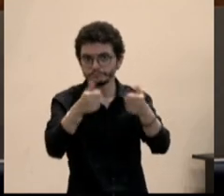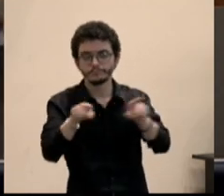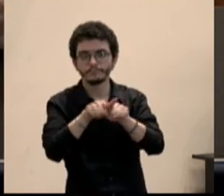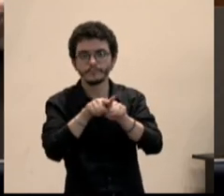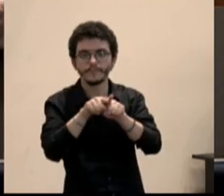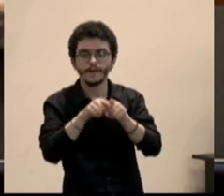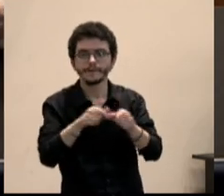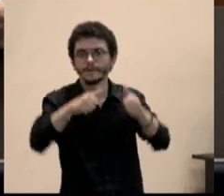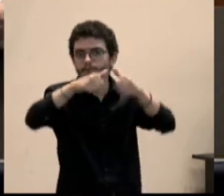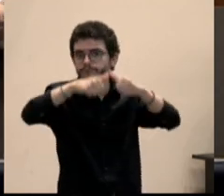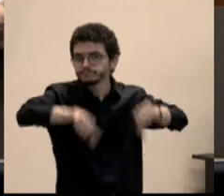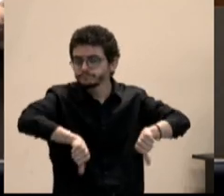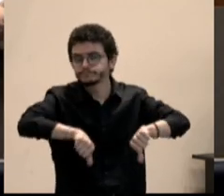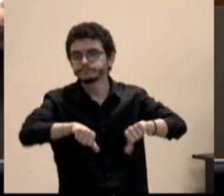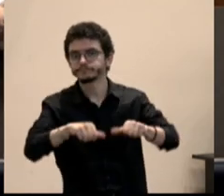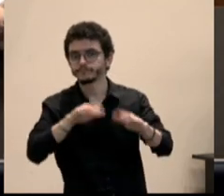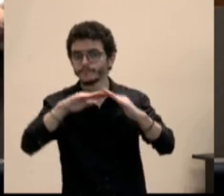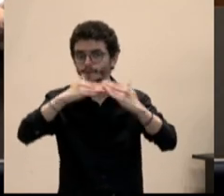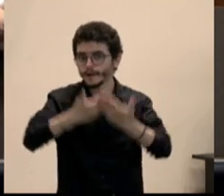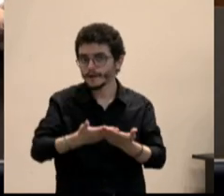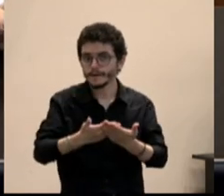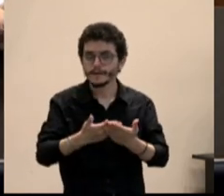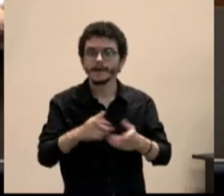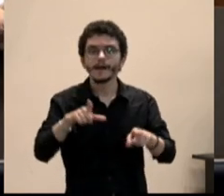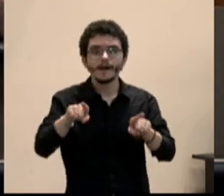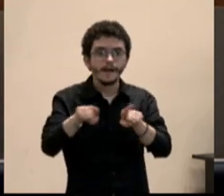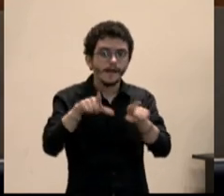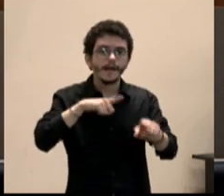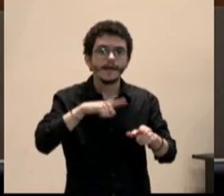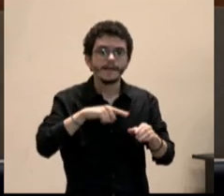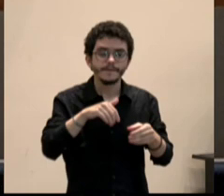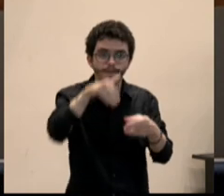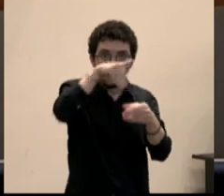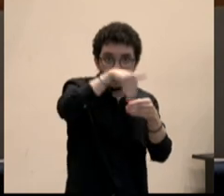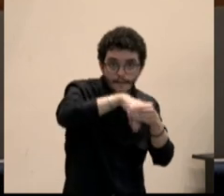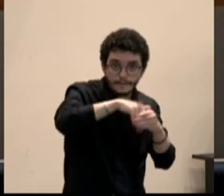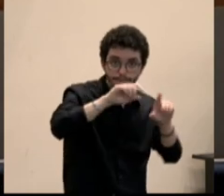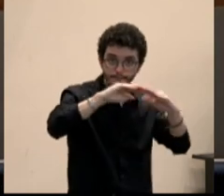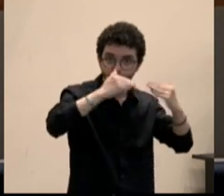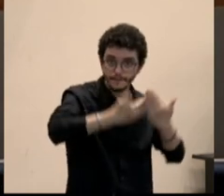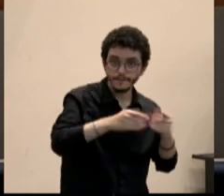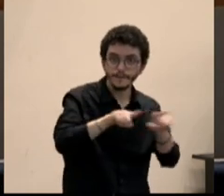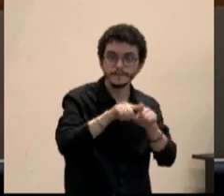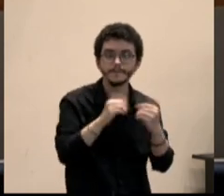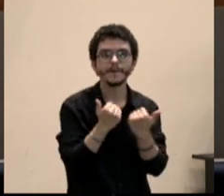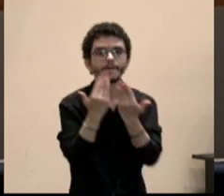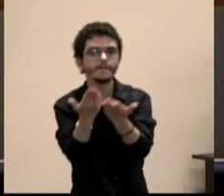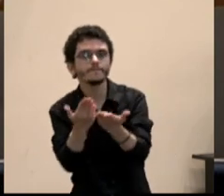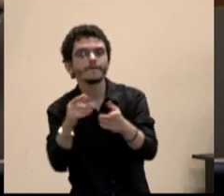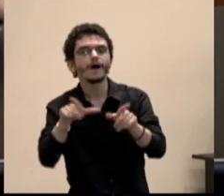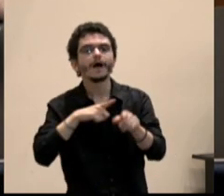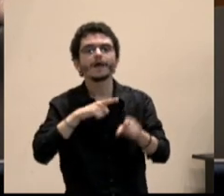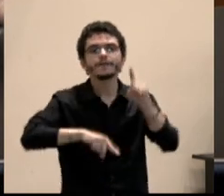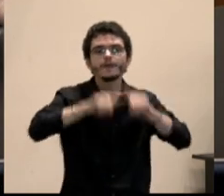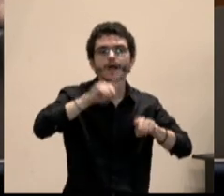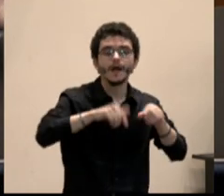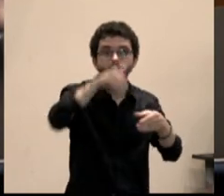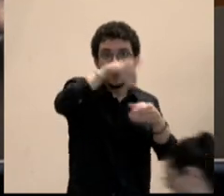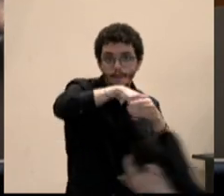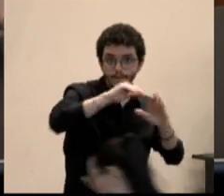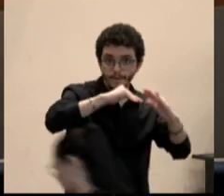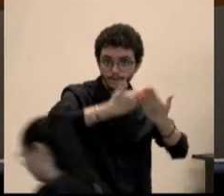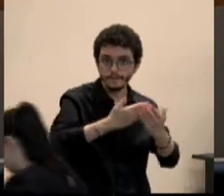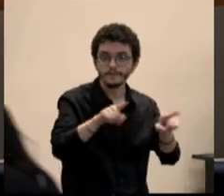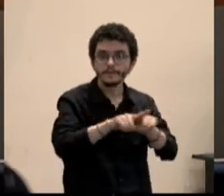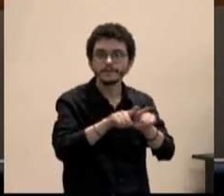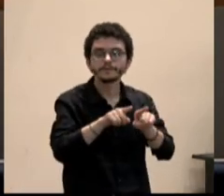escolar. E as questões intra- e extraescolares, ou seja, as questões do interior da escola e as questões